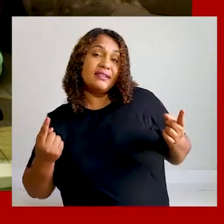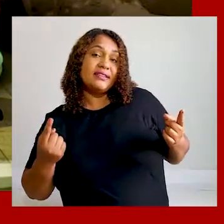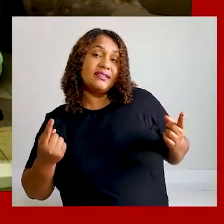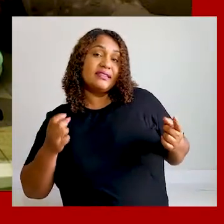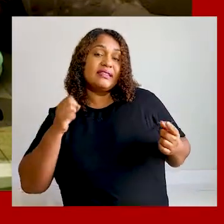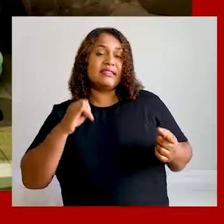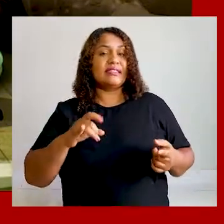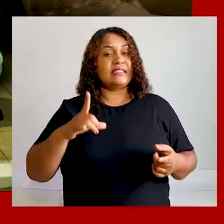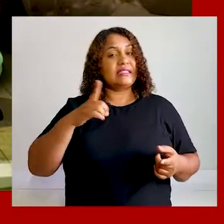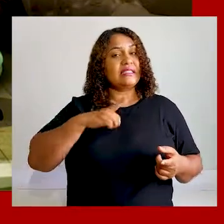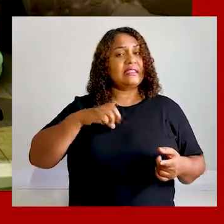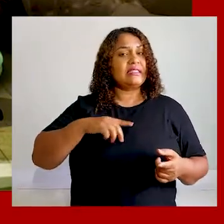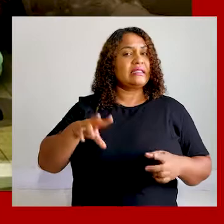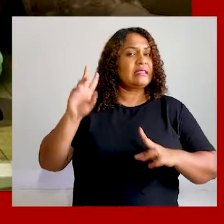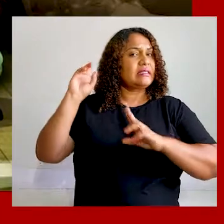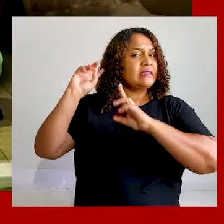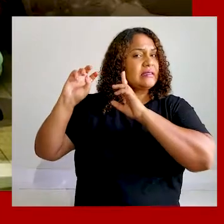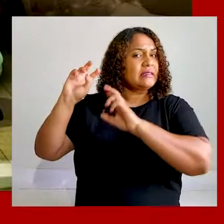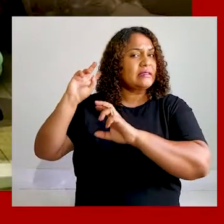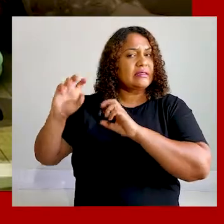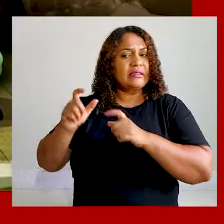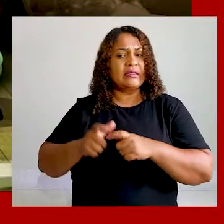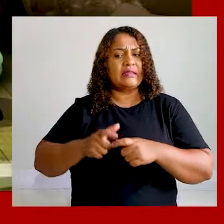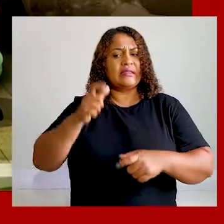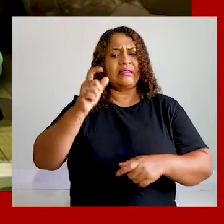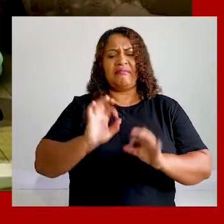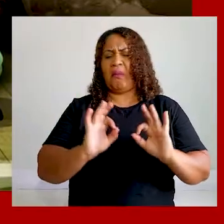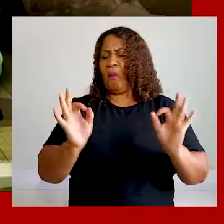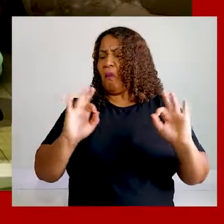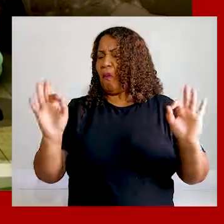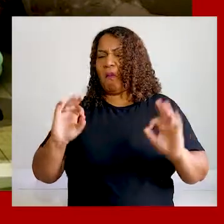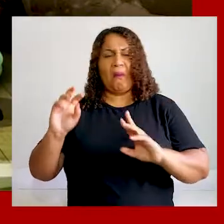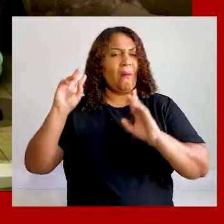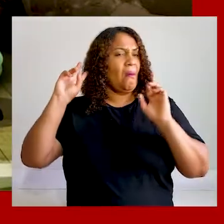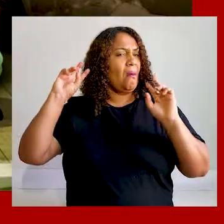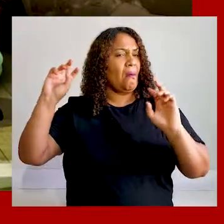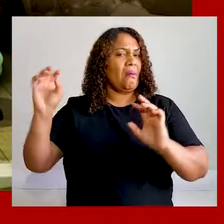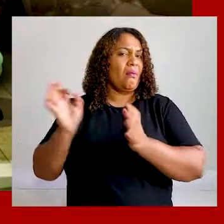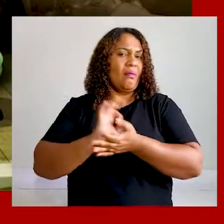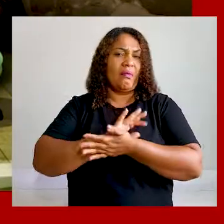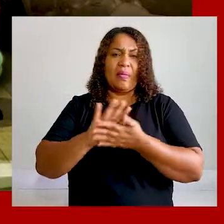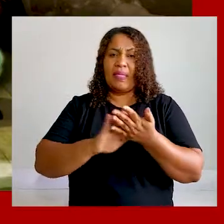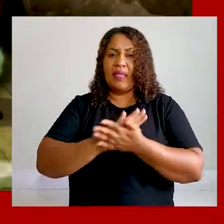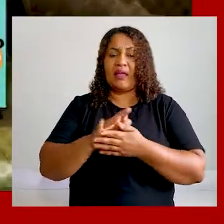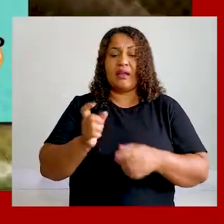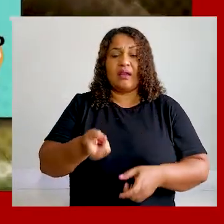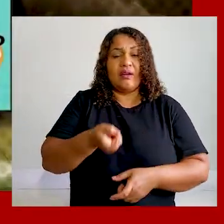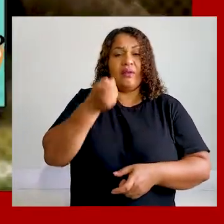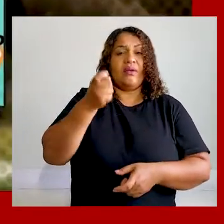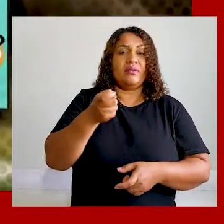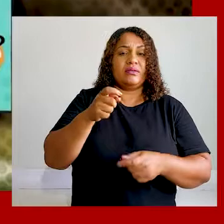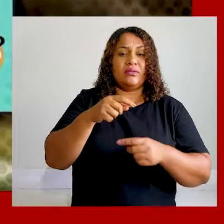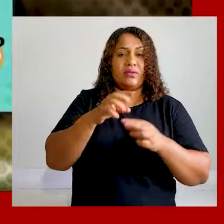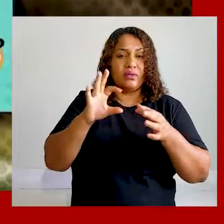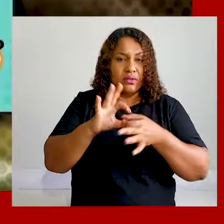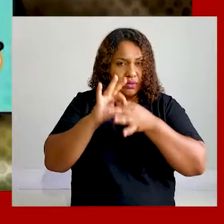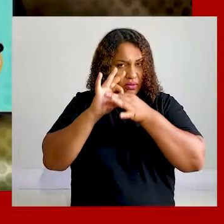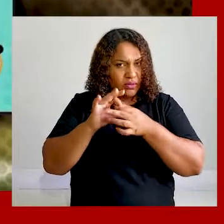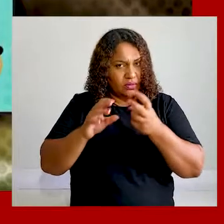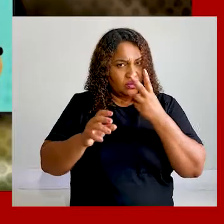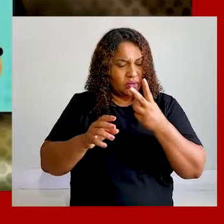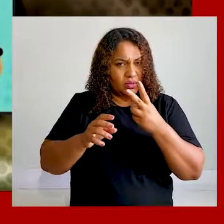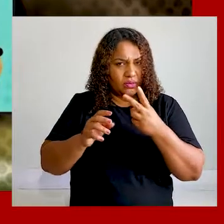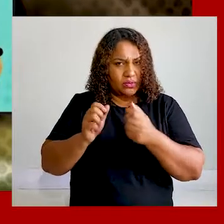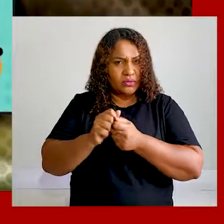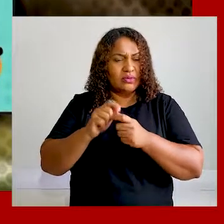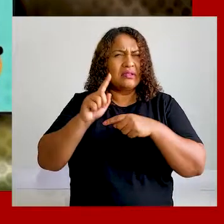Mas, se tinha ouvidos, a latinha nada escutou. O anzol que amarrava os dois